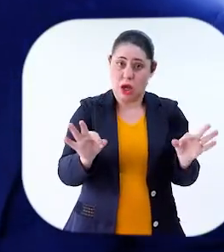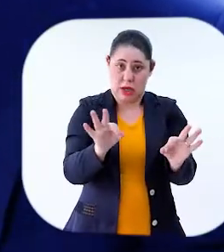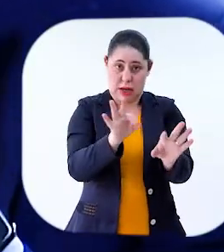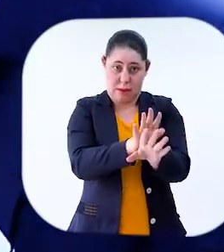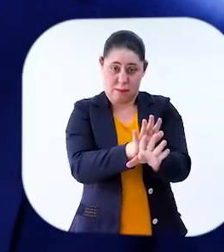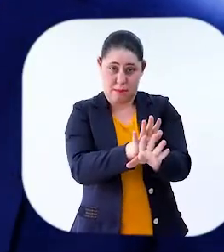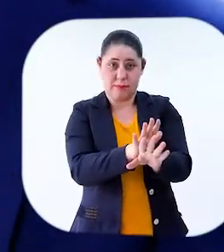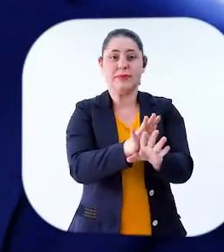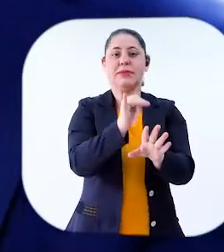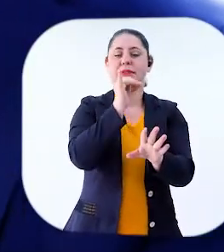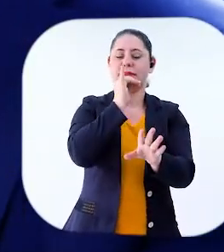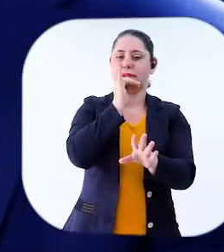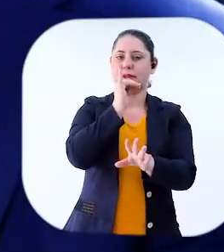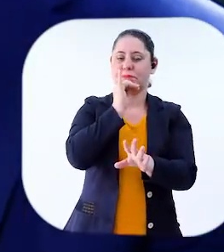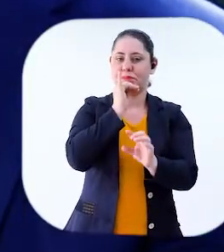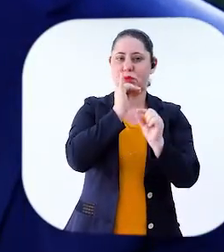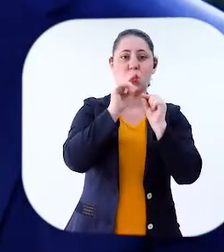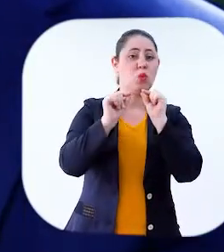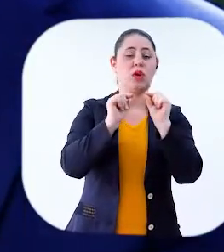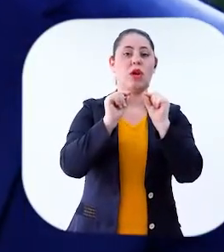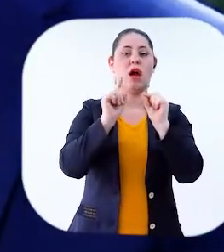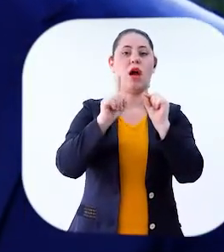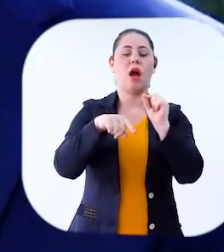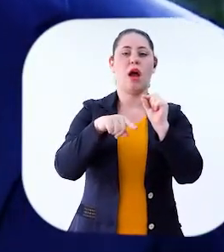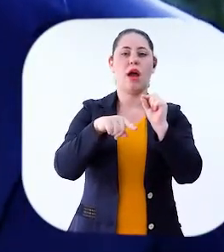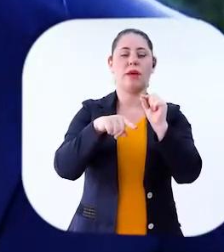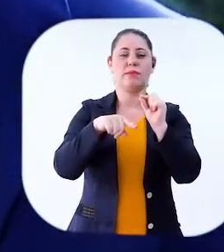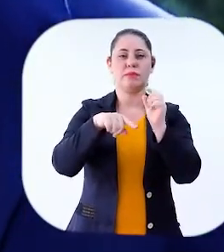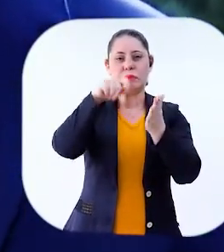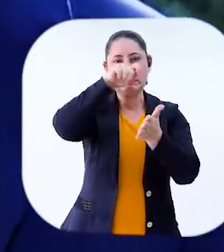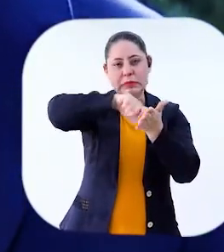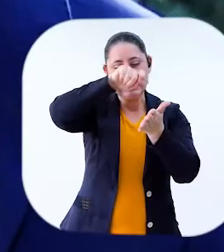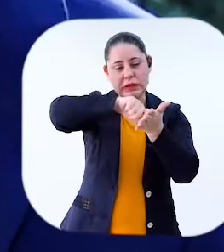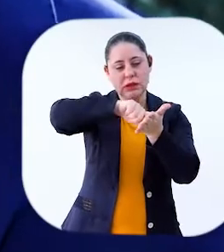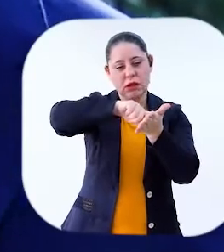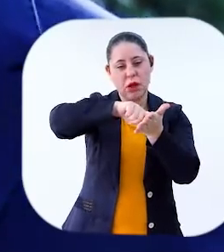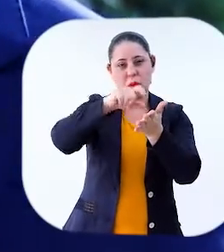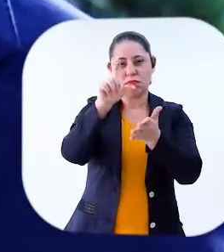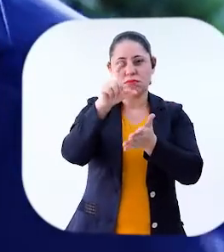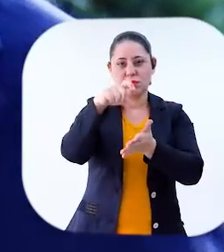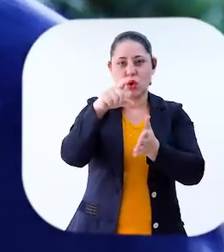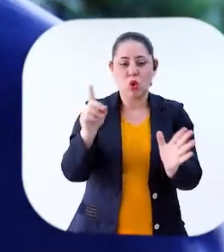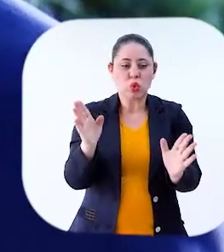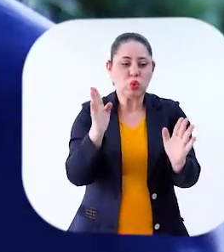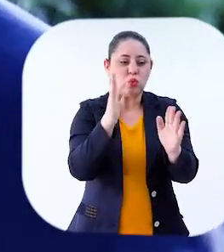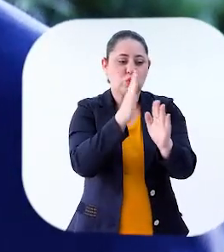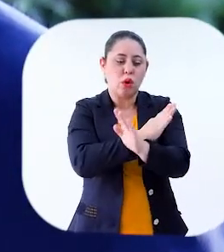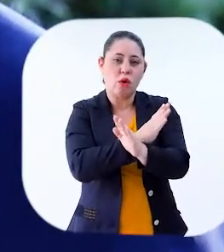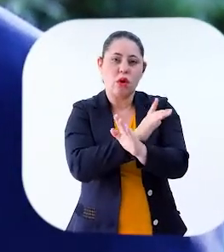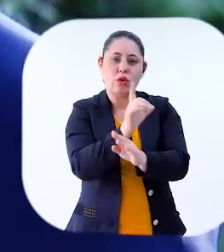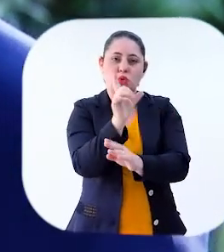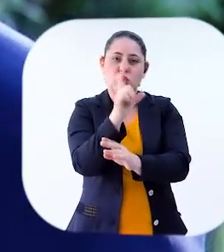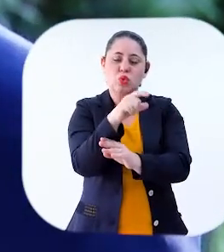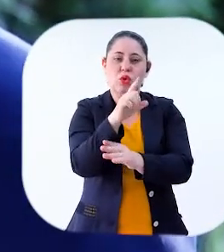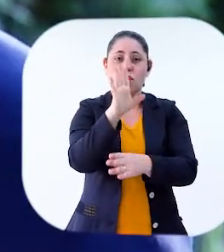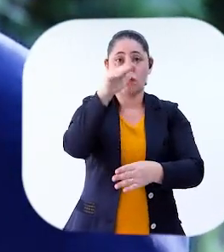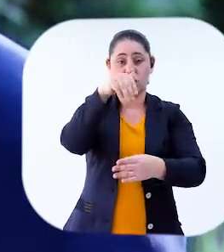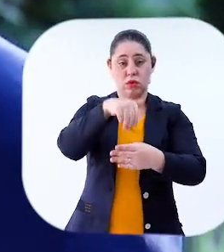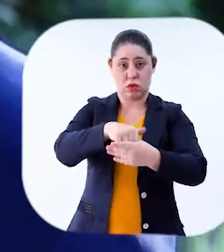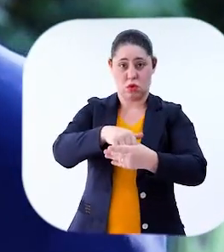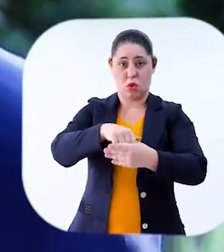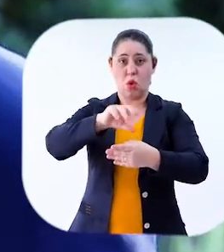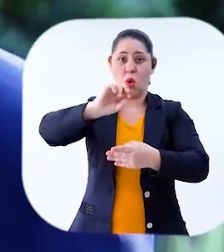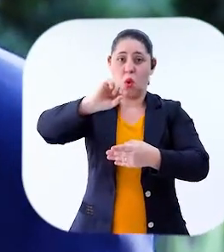estavam encerrados, por exemplo, a questão do alistamento eleitoral, da transferência eleitoral ou